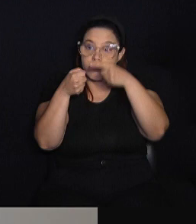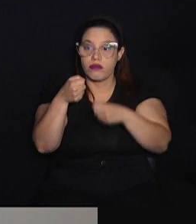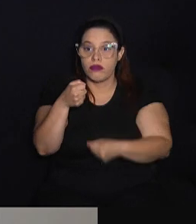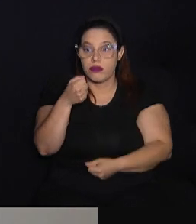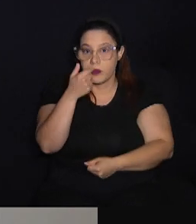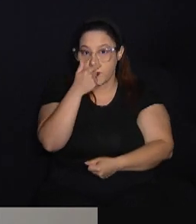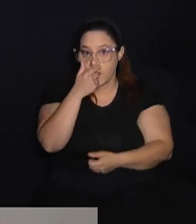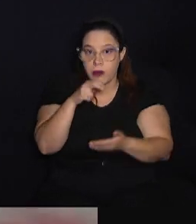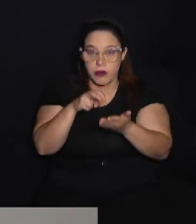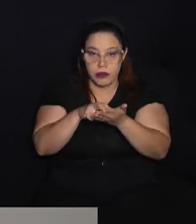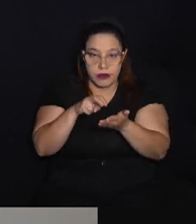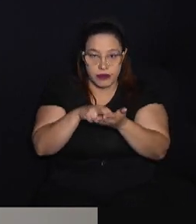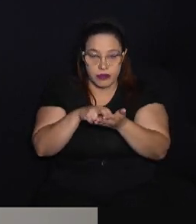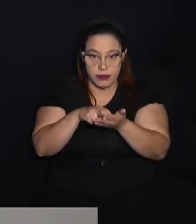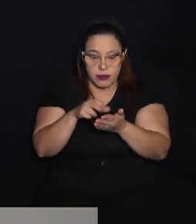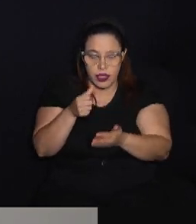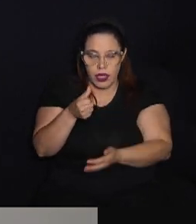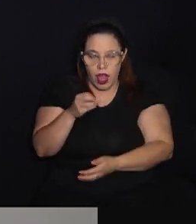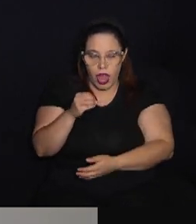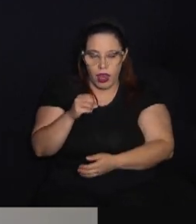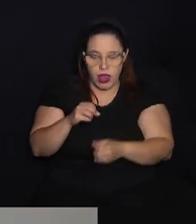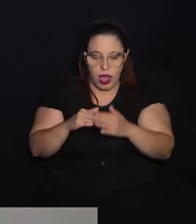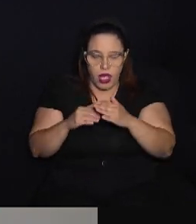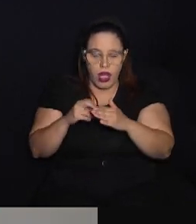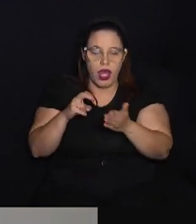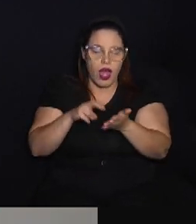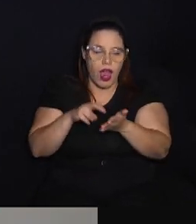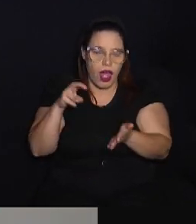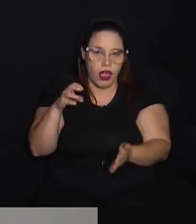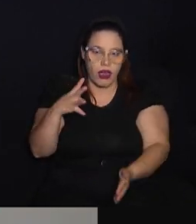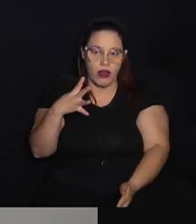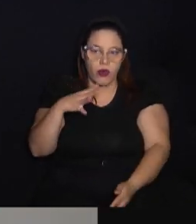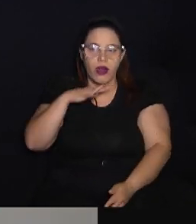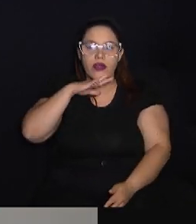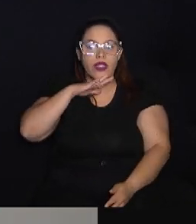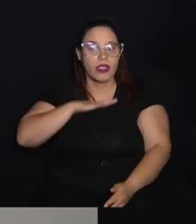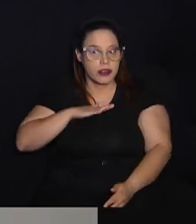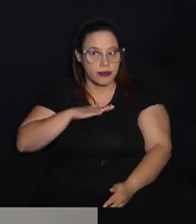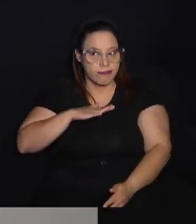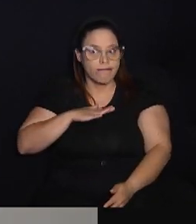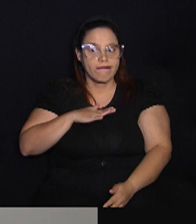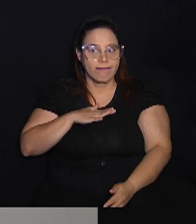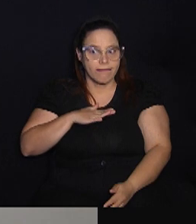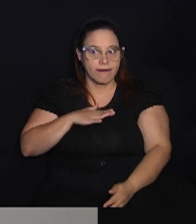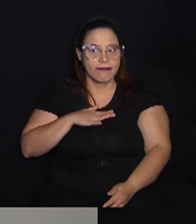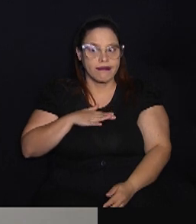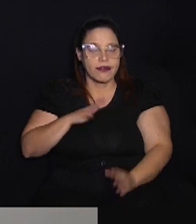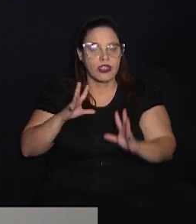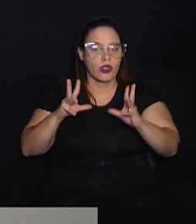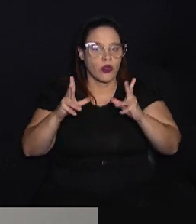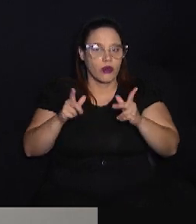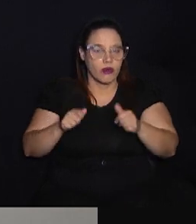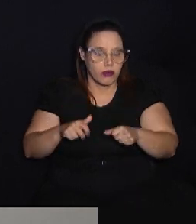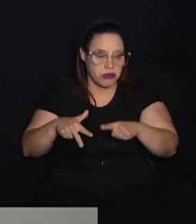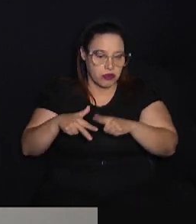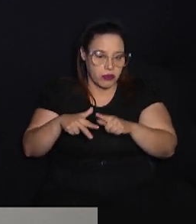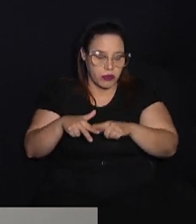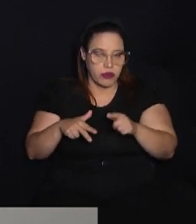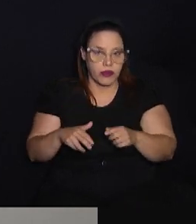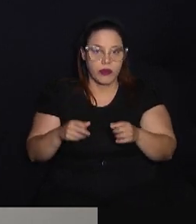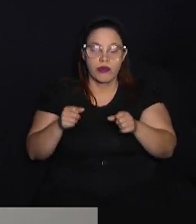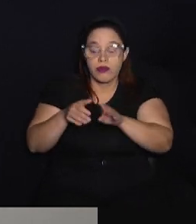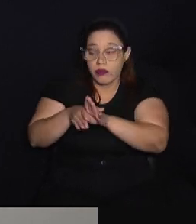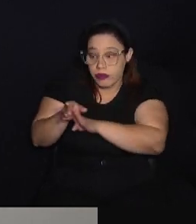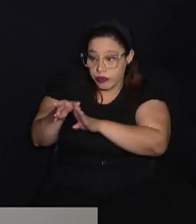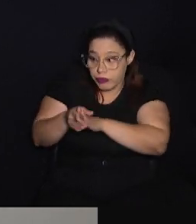nesse período mais crítico, entre 10 da manhã e 4 da tarde. Então, para todos os pacientes de forma geral, a gente